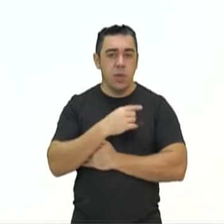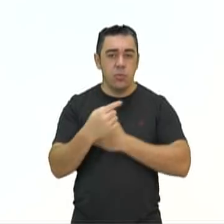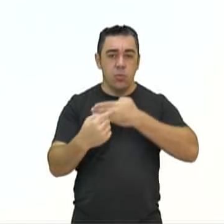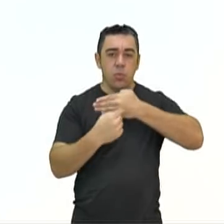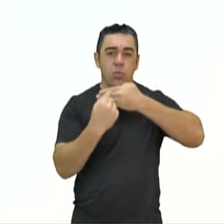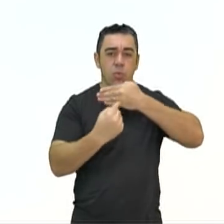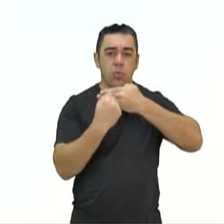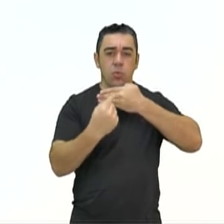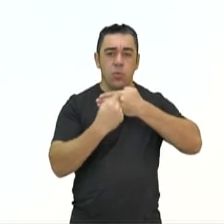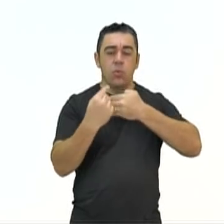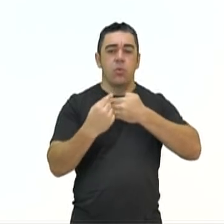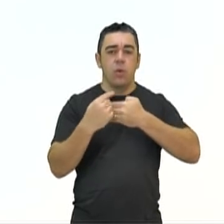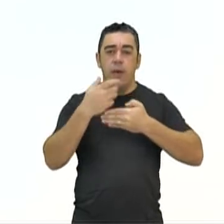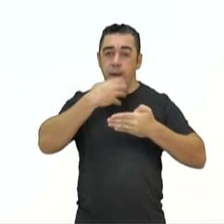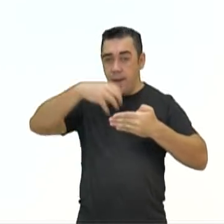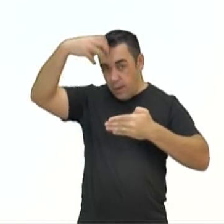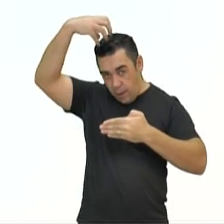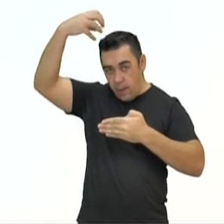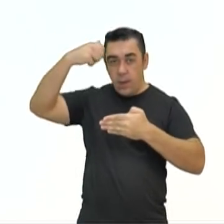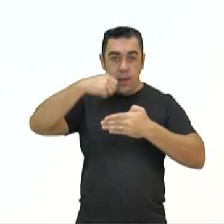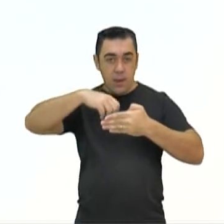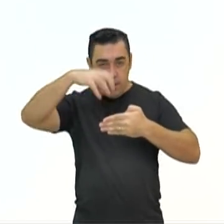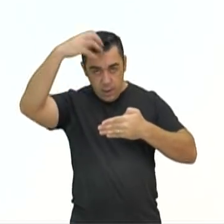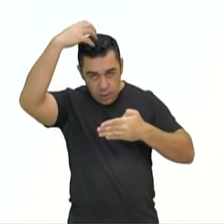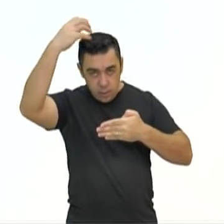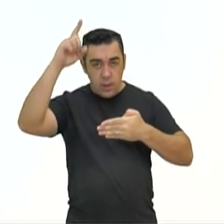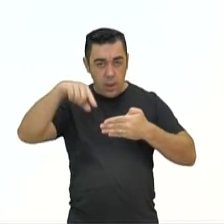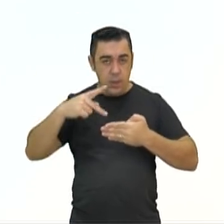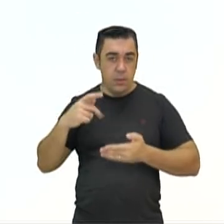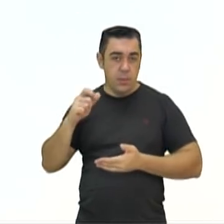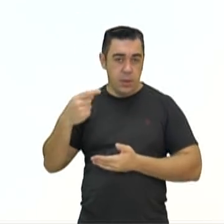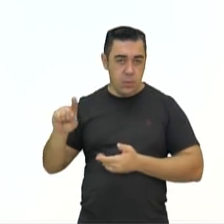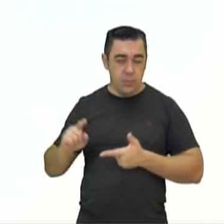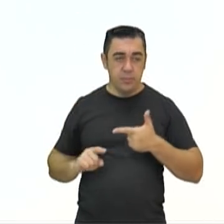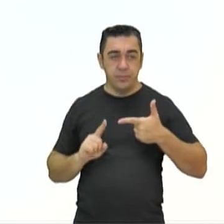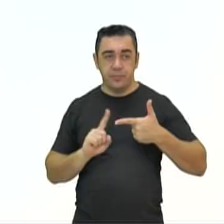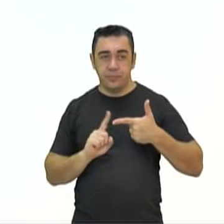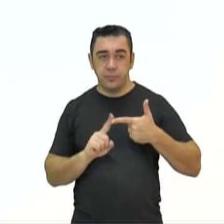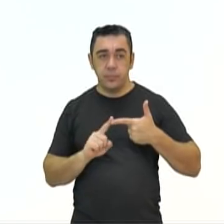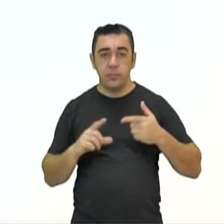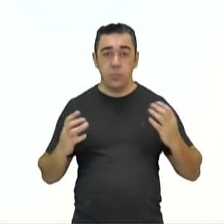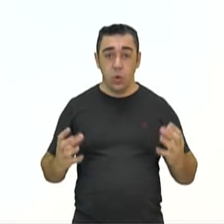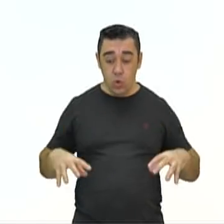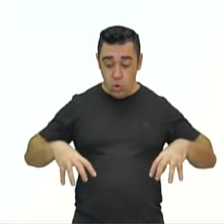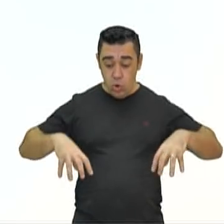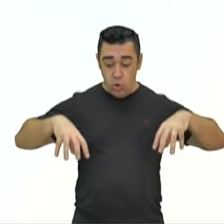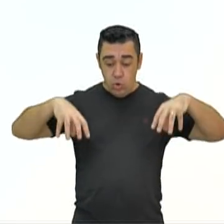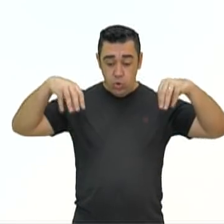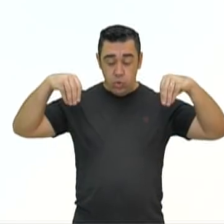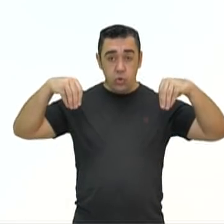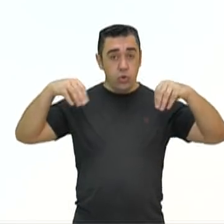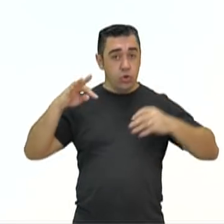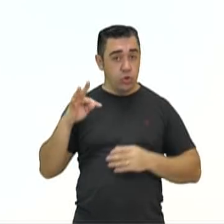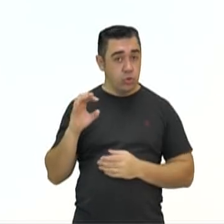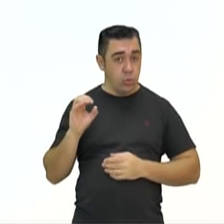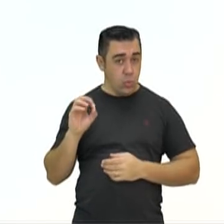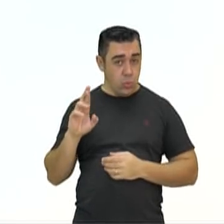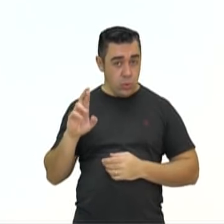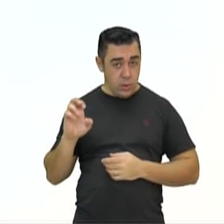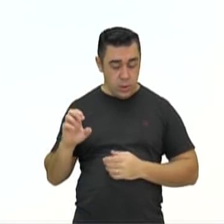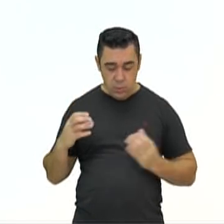o rei e a rainha dele e vai para a luta. Então, esse é o peão. A torre fica nos cantinhos,